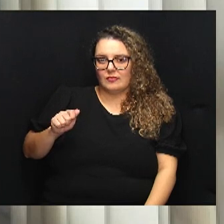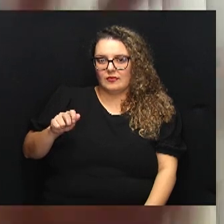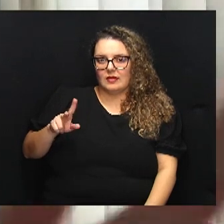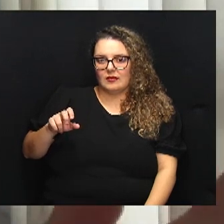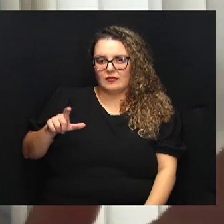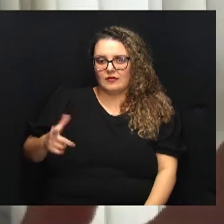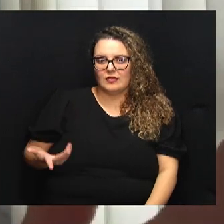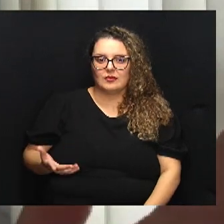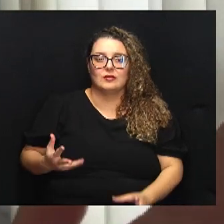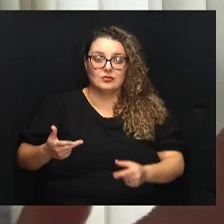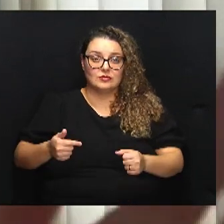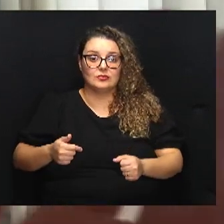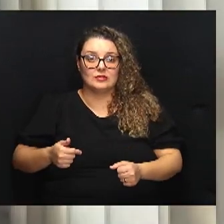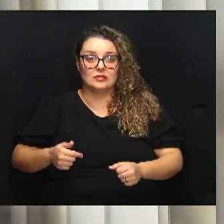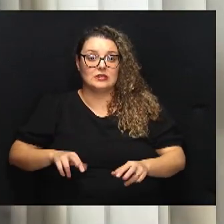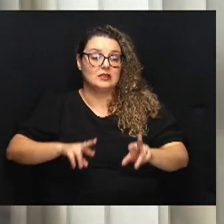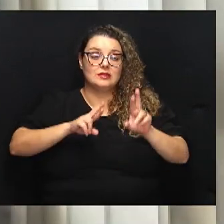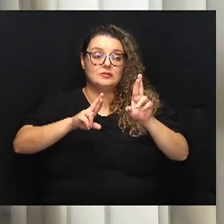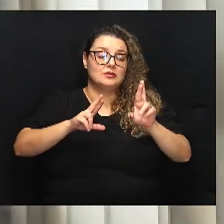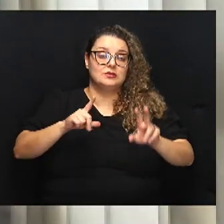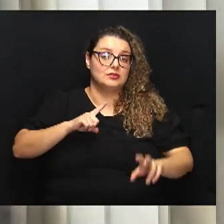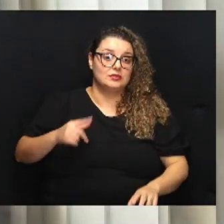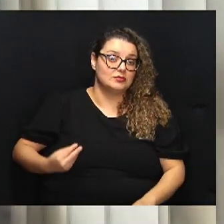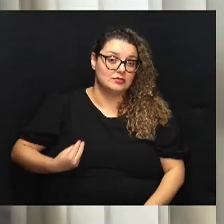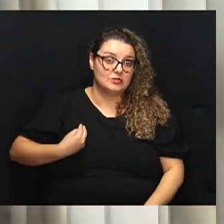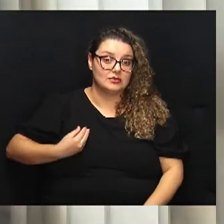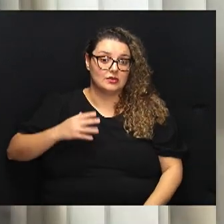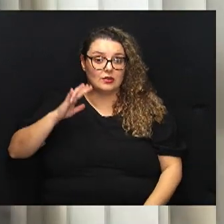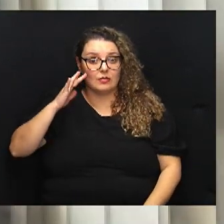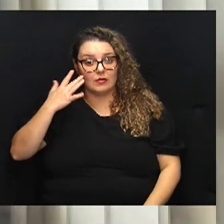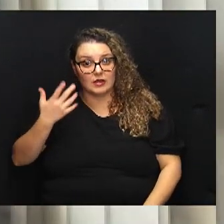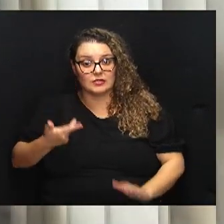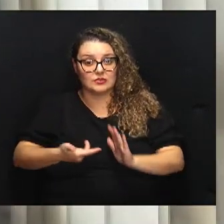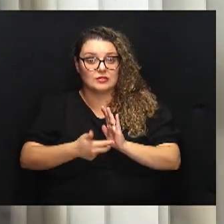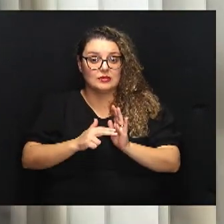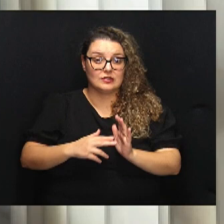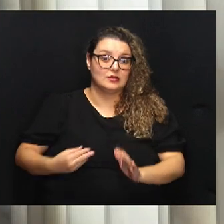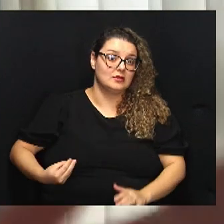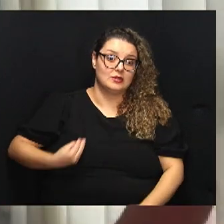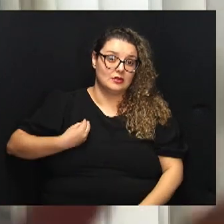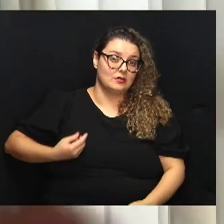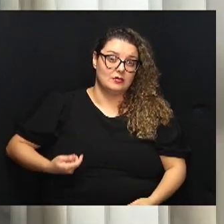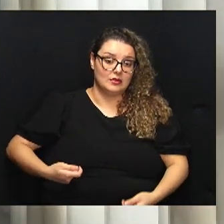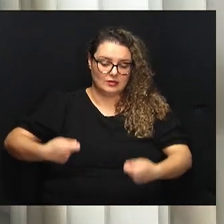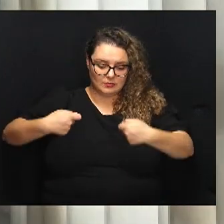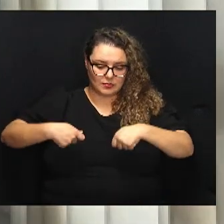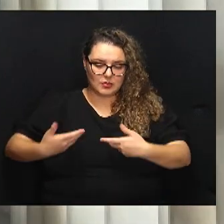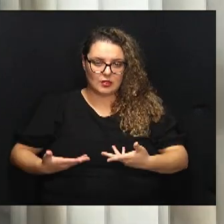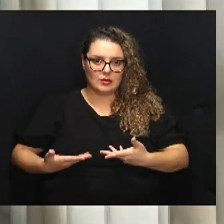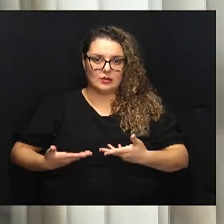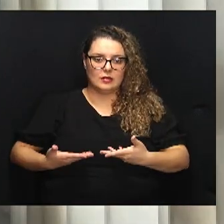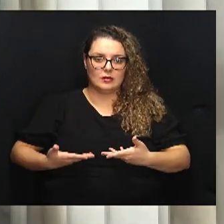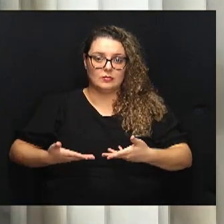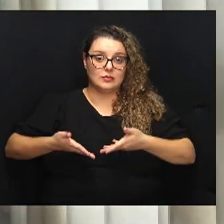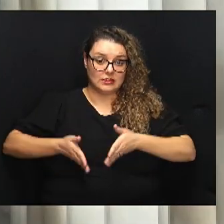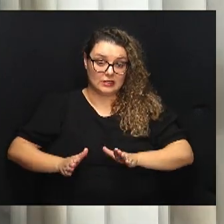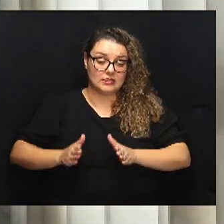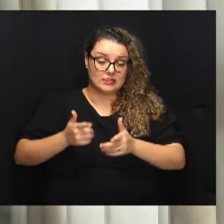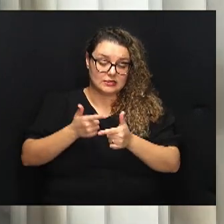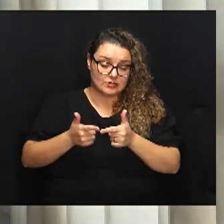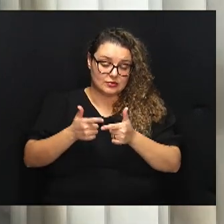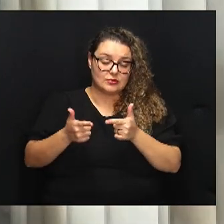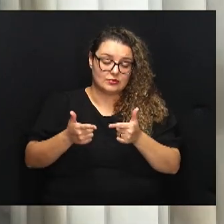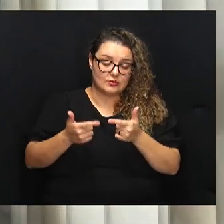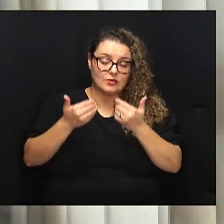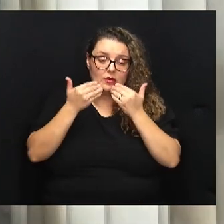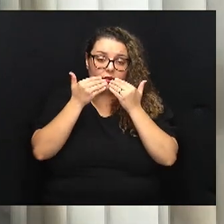Todas as expectativas que eu tinha de vida, eu acho, no sentido de que a vida havia me imposto por ter nascido com feira palatina, como é que